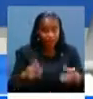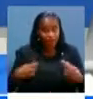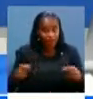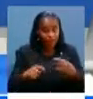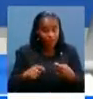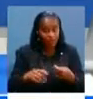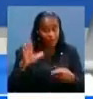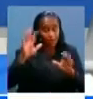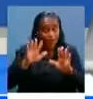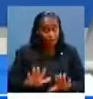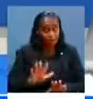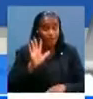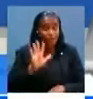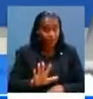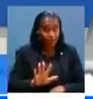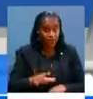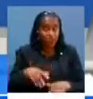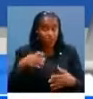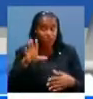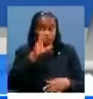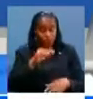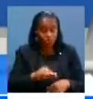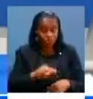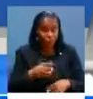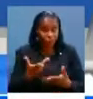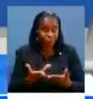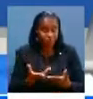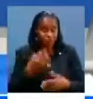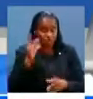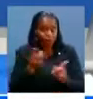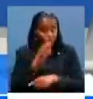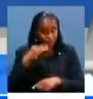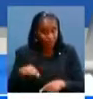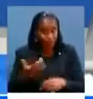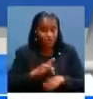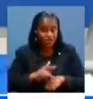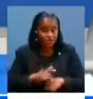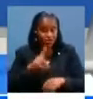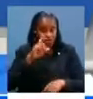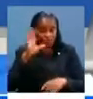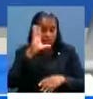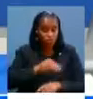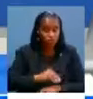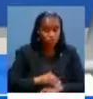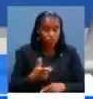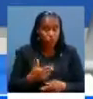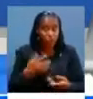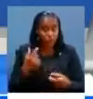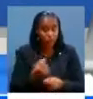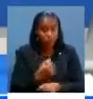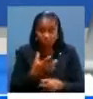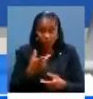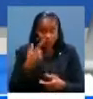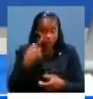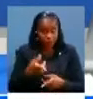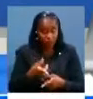Na ocasião, o chefe de governo apelou a mais ações conjuntas de prevenção e sensibilização para combater os abusos e a exploração de